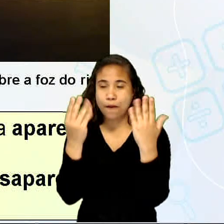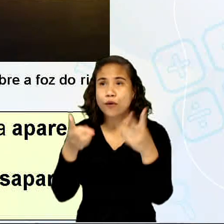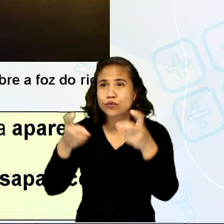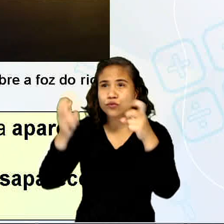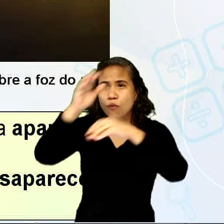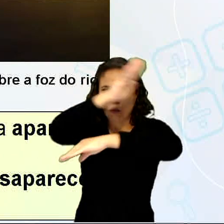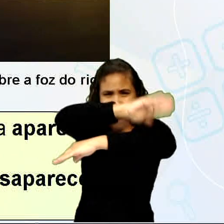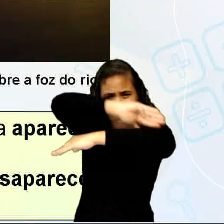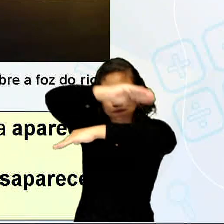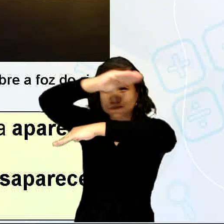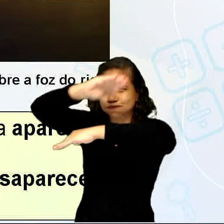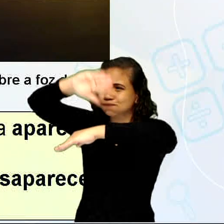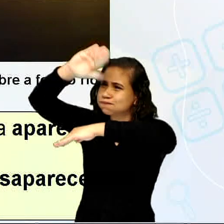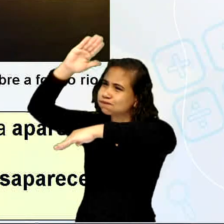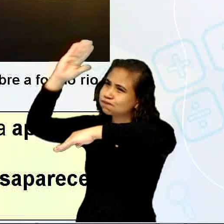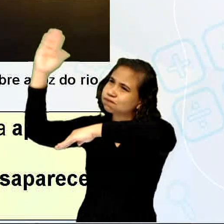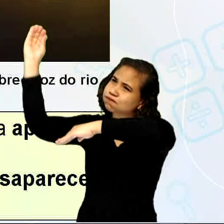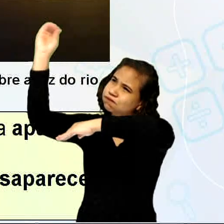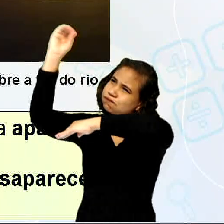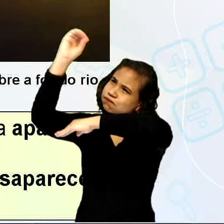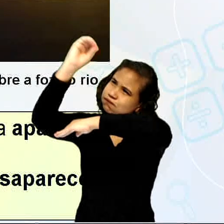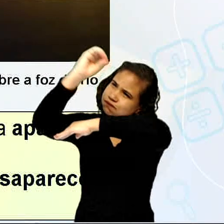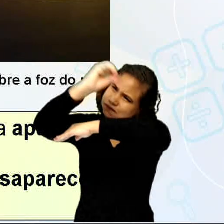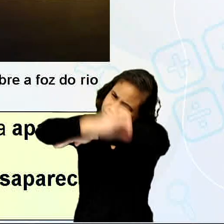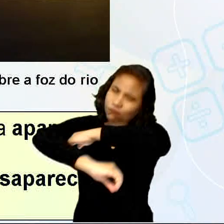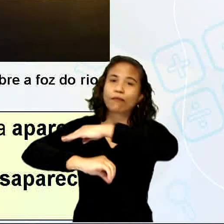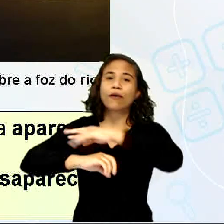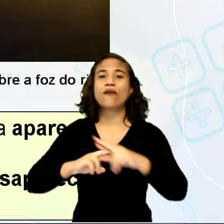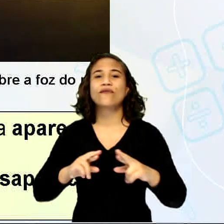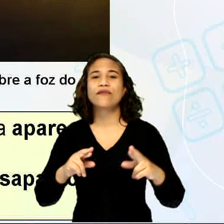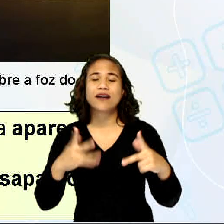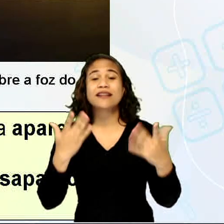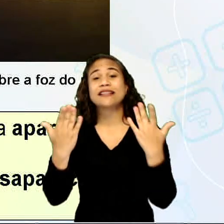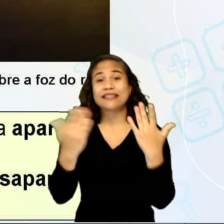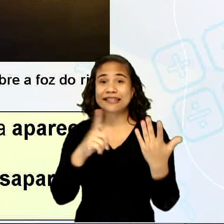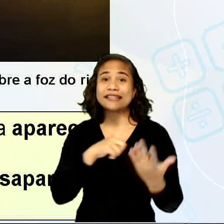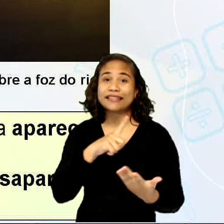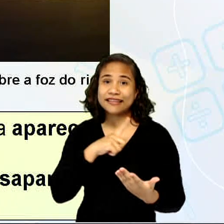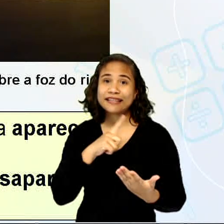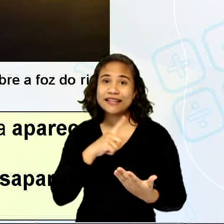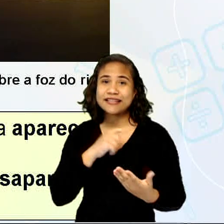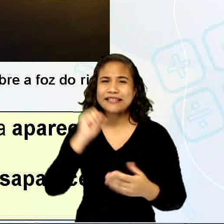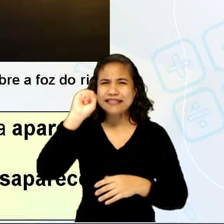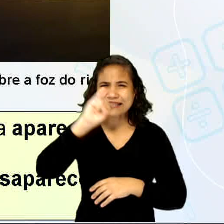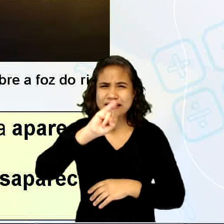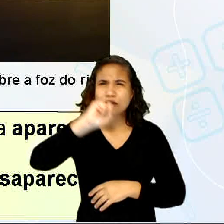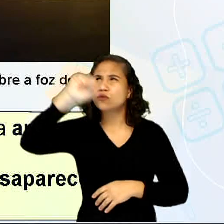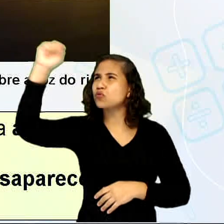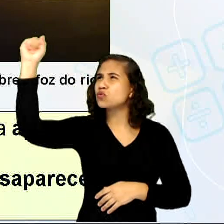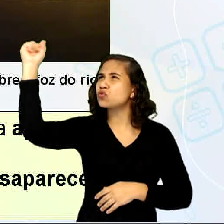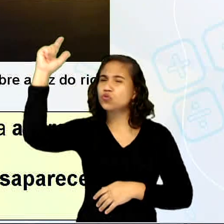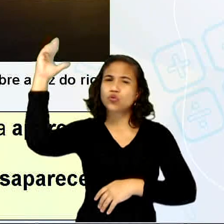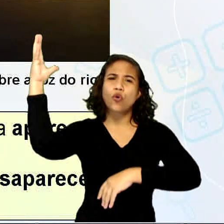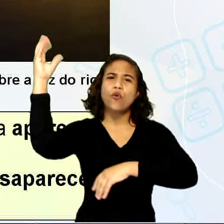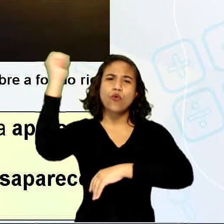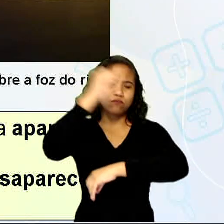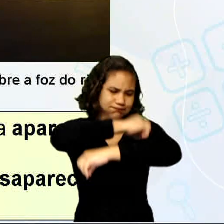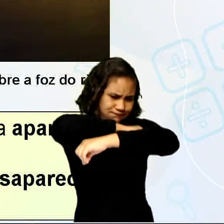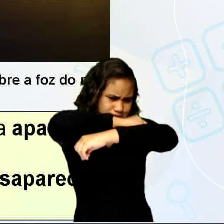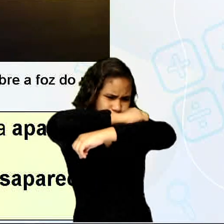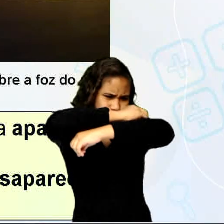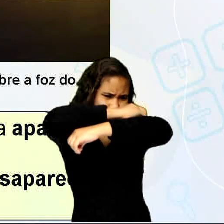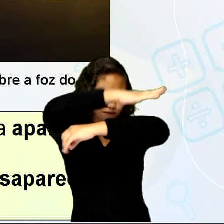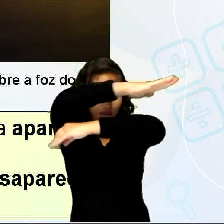horizonte. O fim da noite e o início do dia ocorre quando o sol começa a aparecer na linha